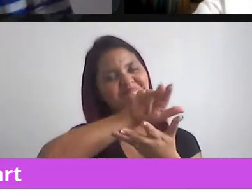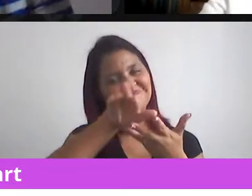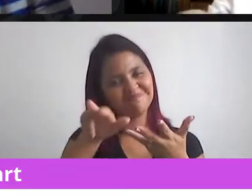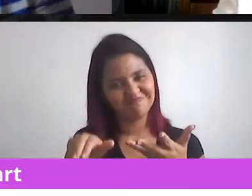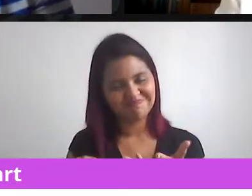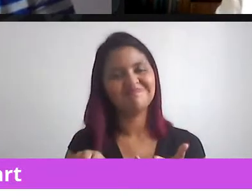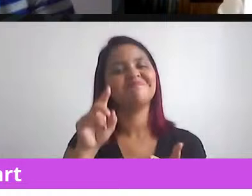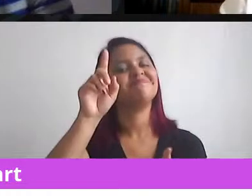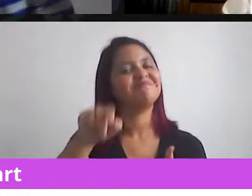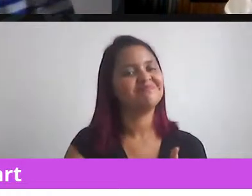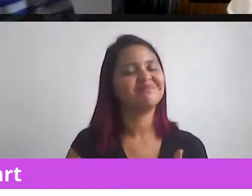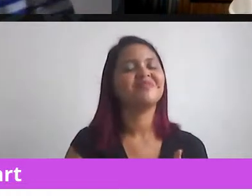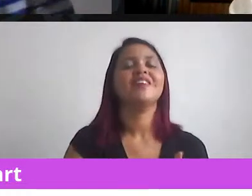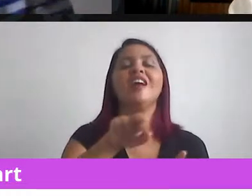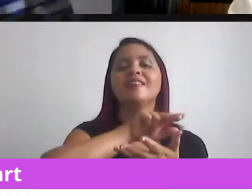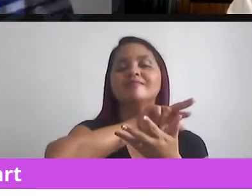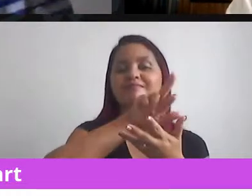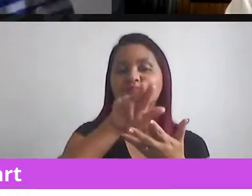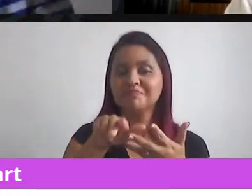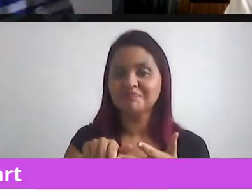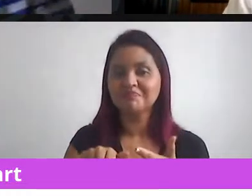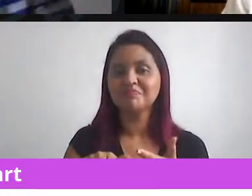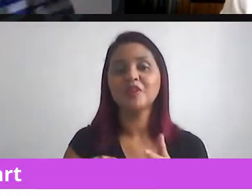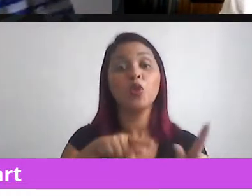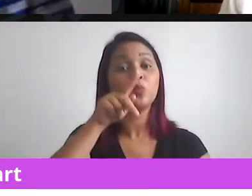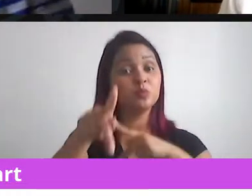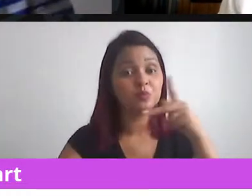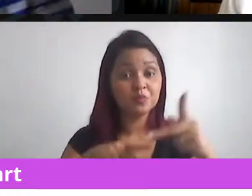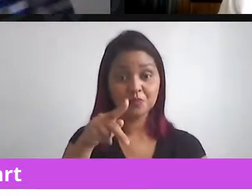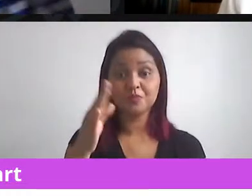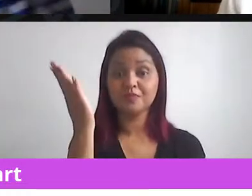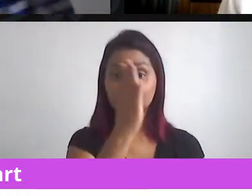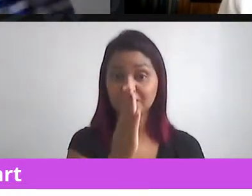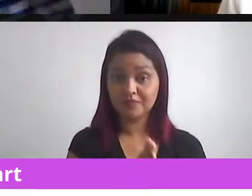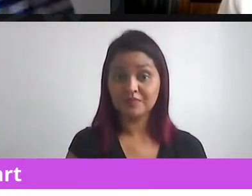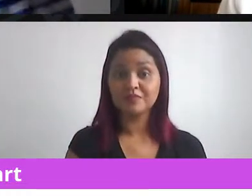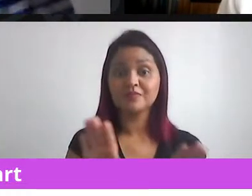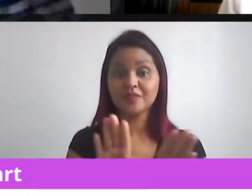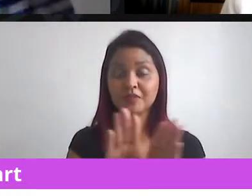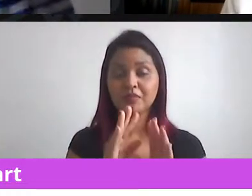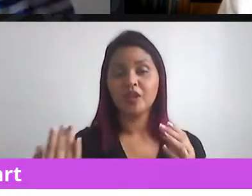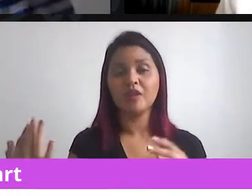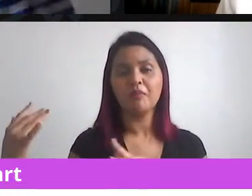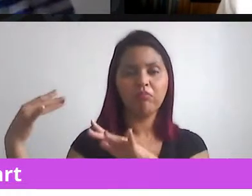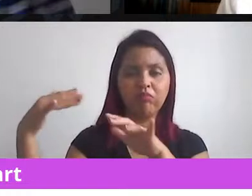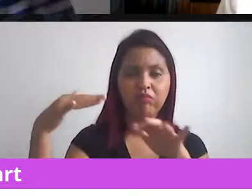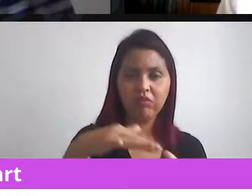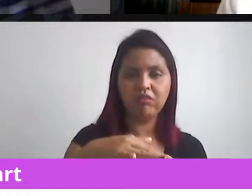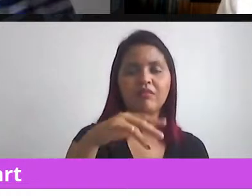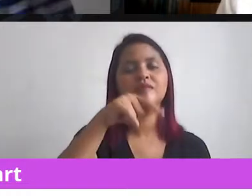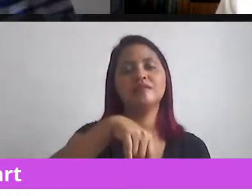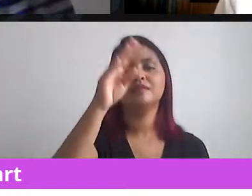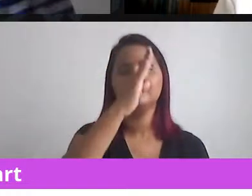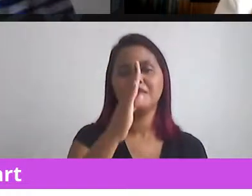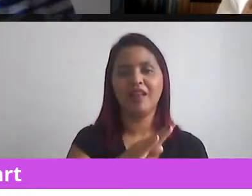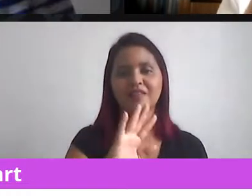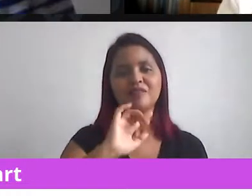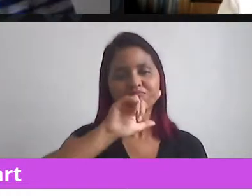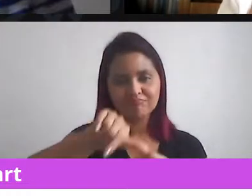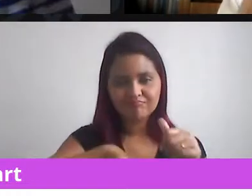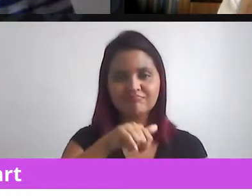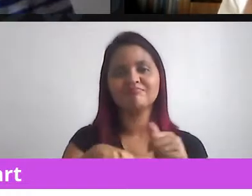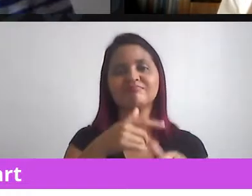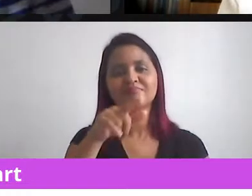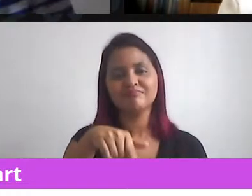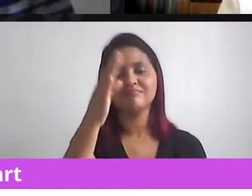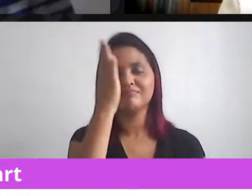a diversidade dos brasileiros, é a diversidade dos que aqui chegam e se tornam brasileiros. É a